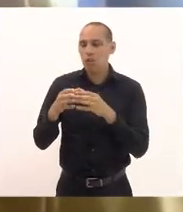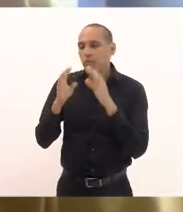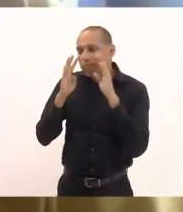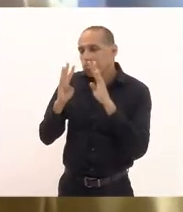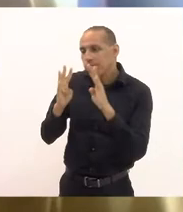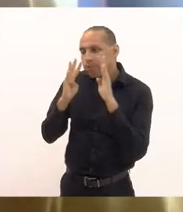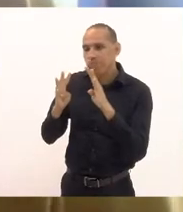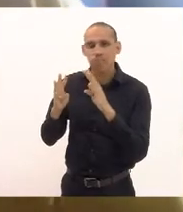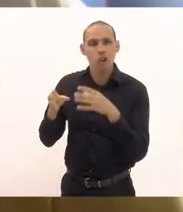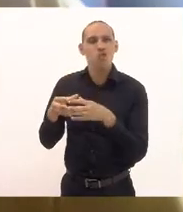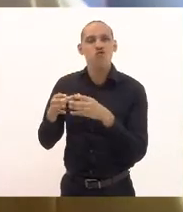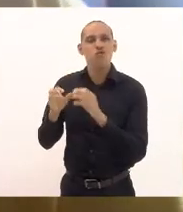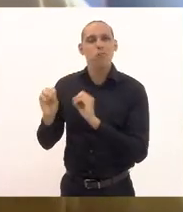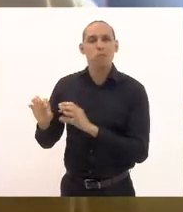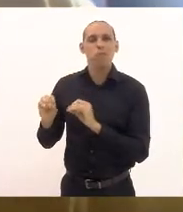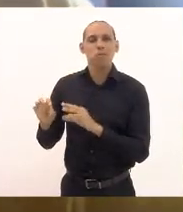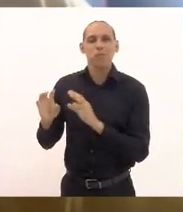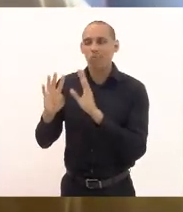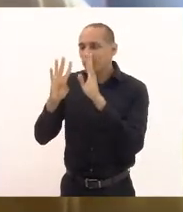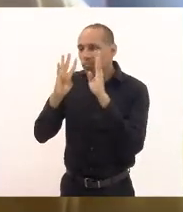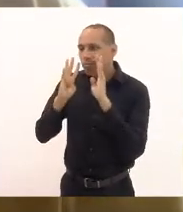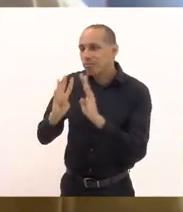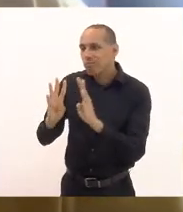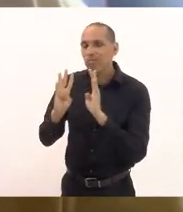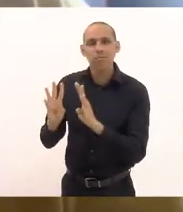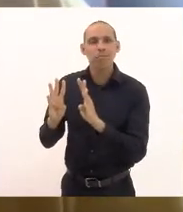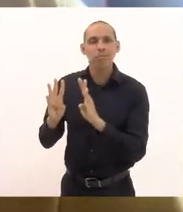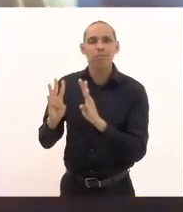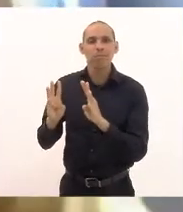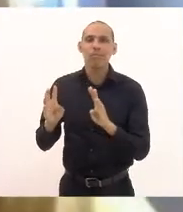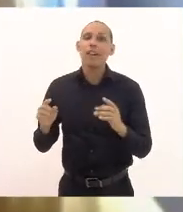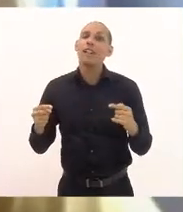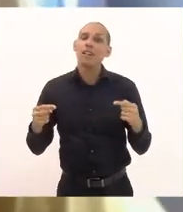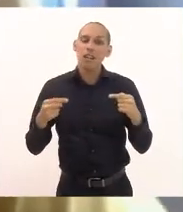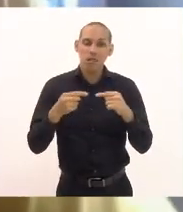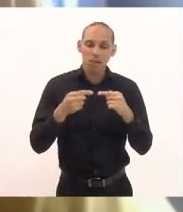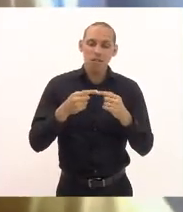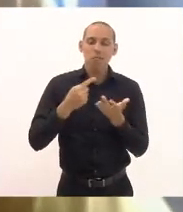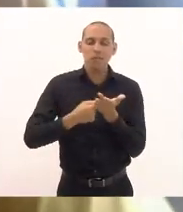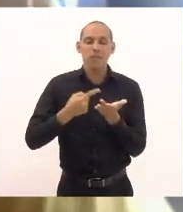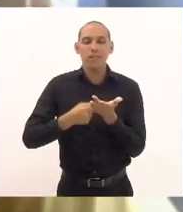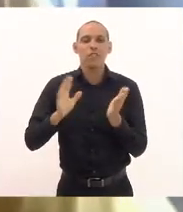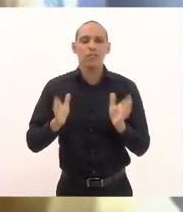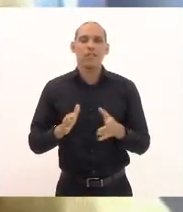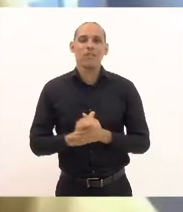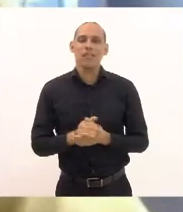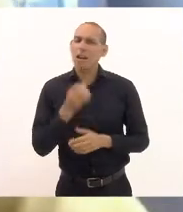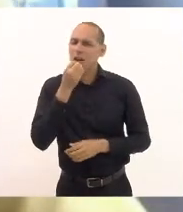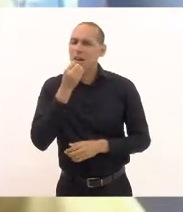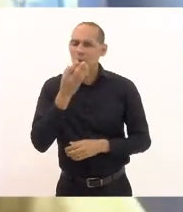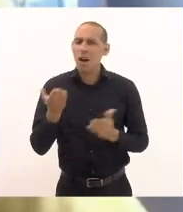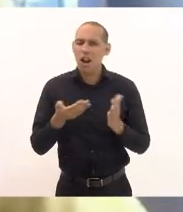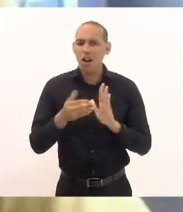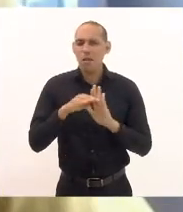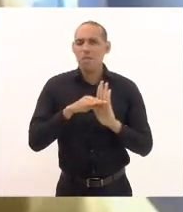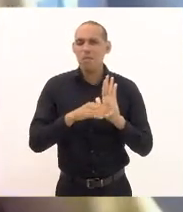de educação, em suma, aquilo que foi acordado e deliberado, portanto, é bom que ele saia de pauta para